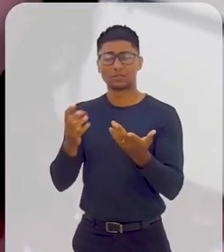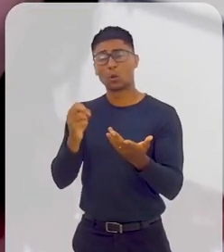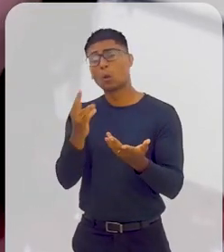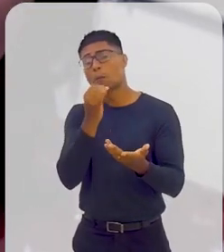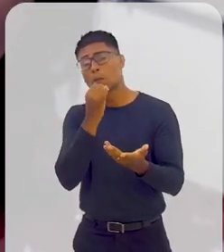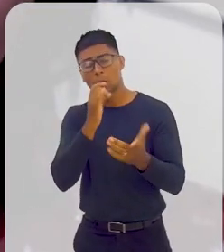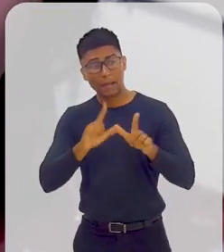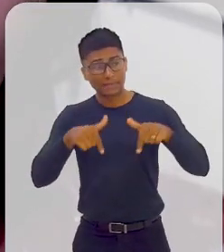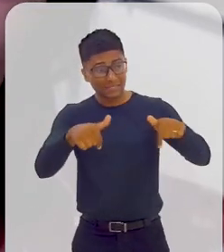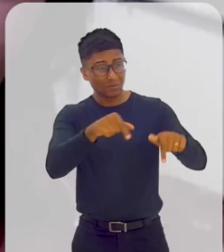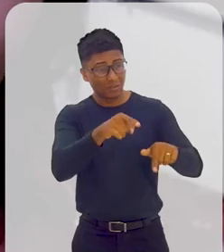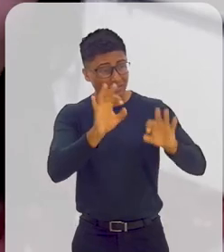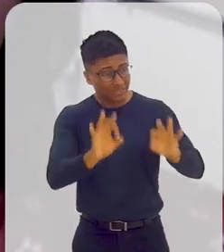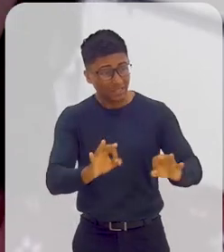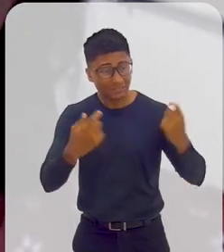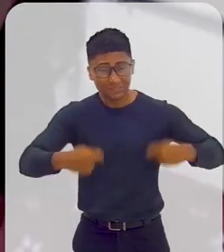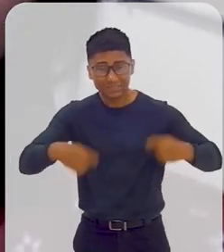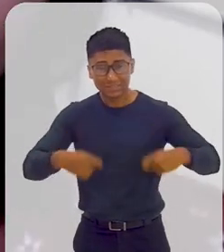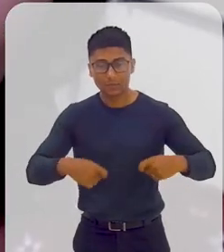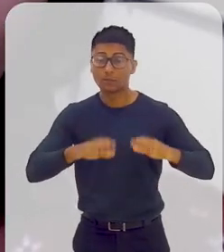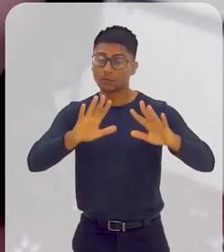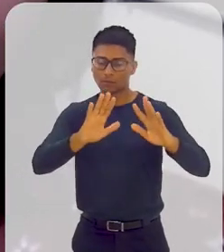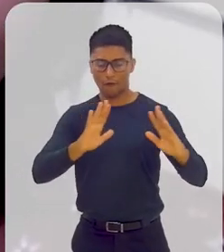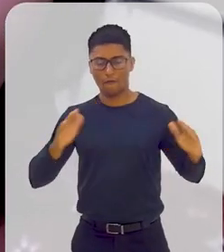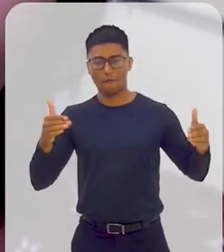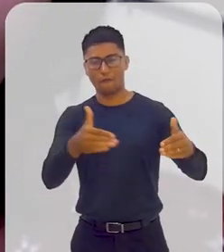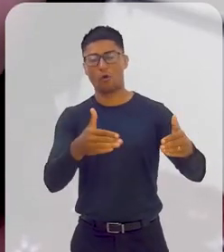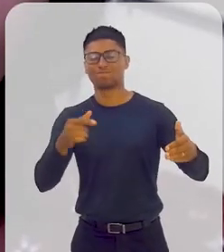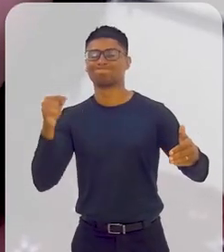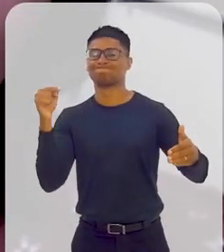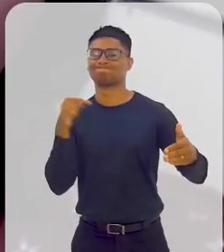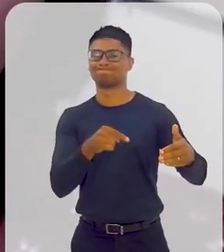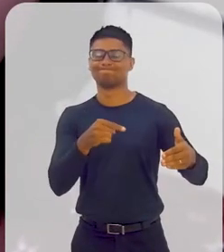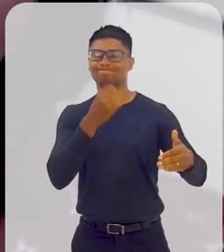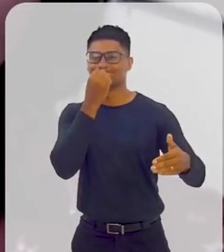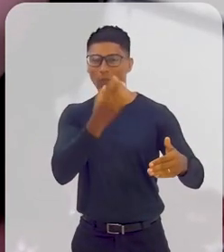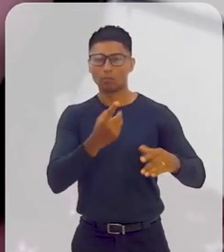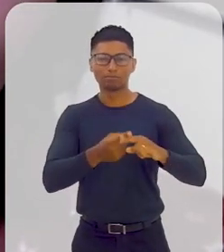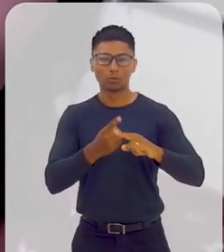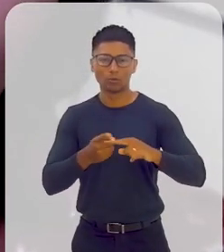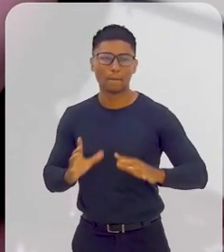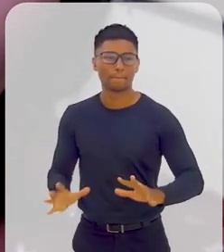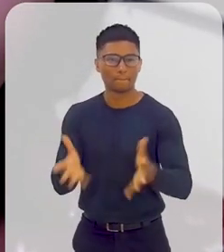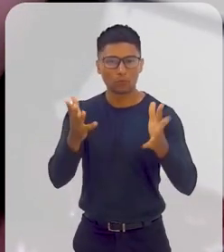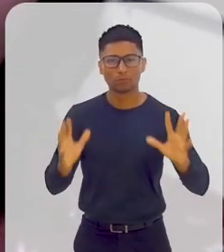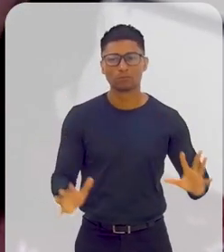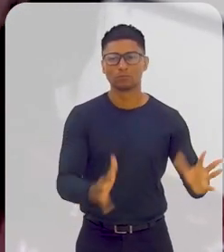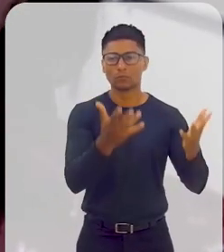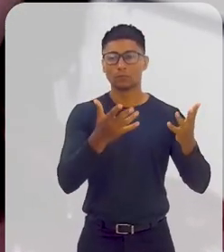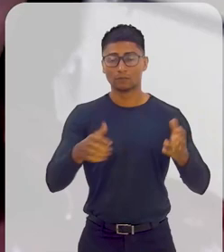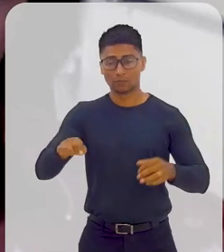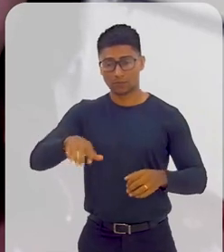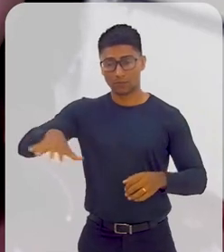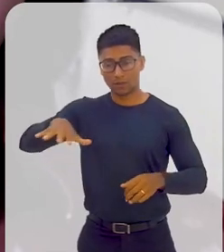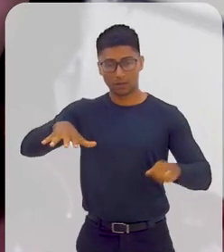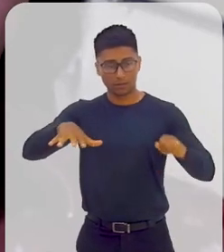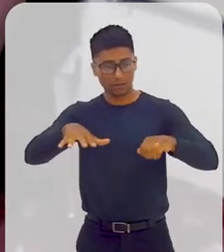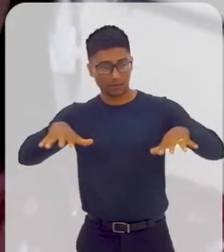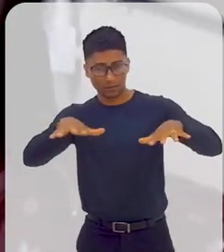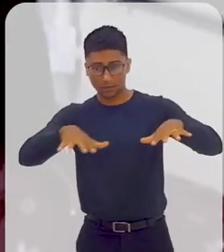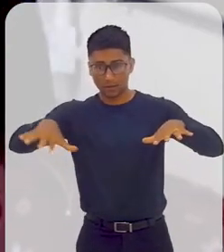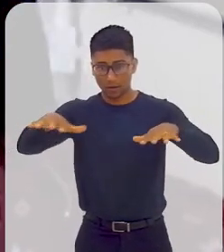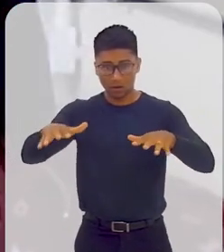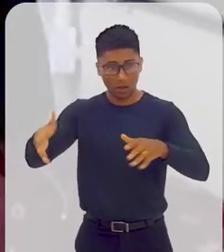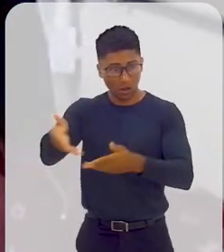uma ação pontual. Então, o fórum ele tem a vantagem de promover a integração com diferentes setores,